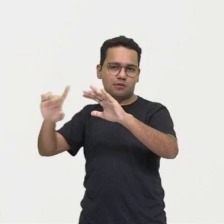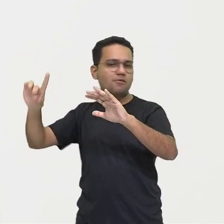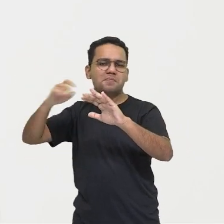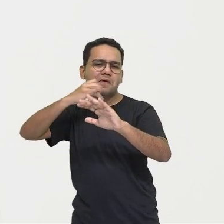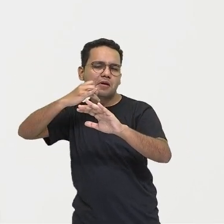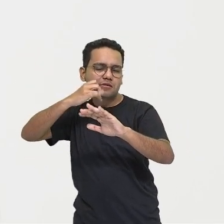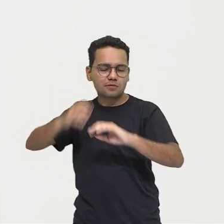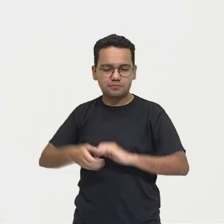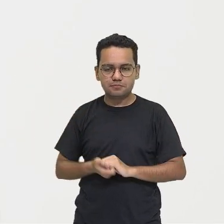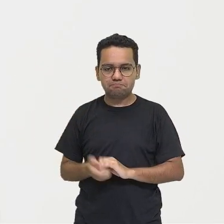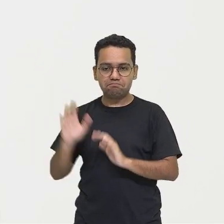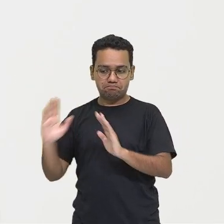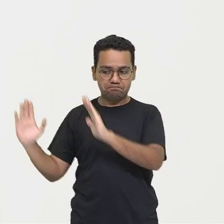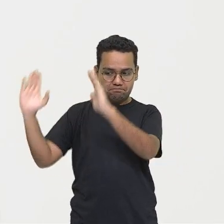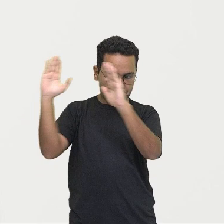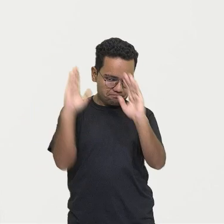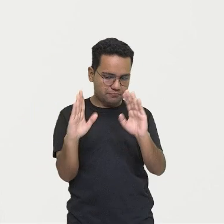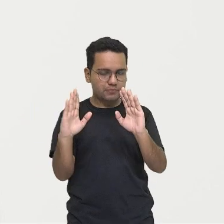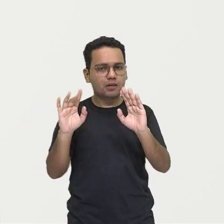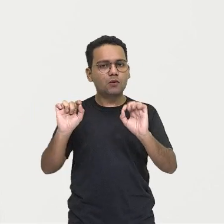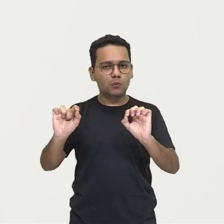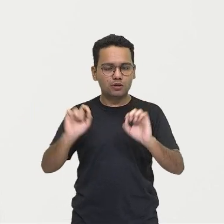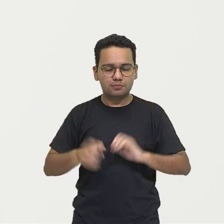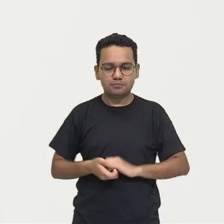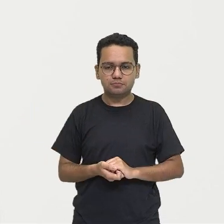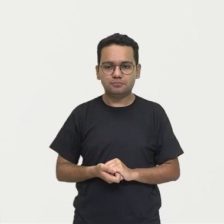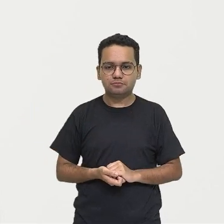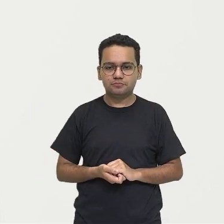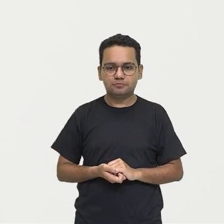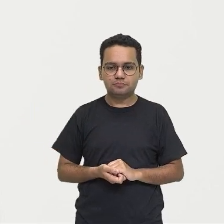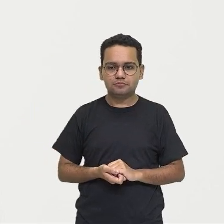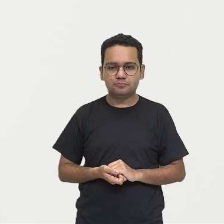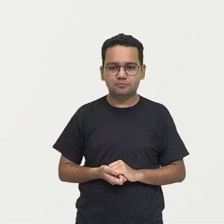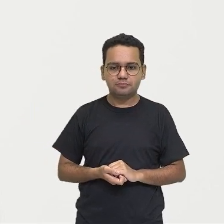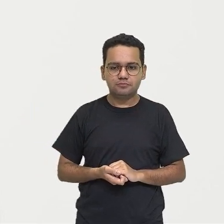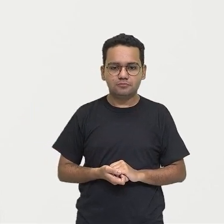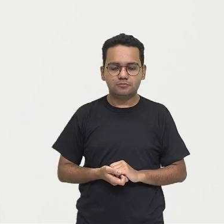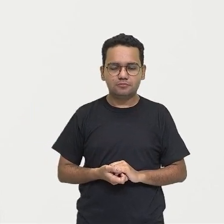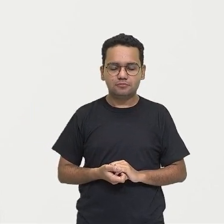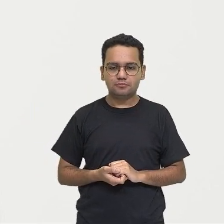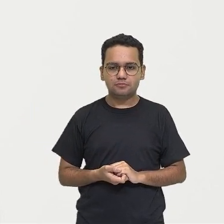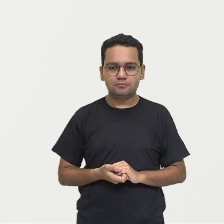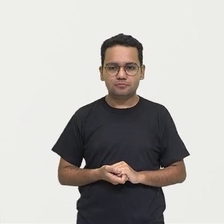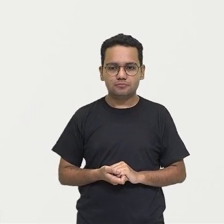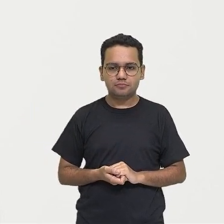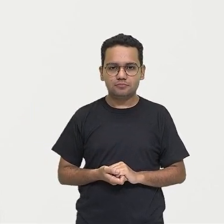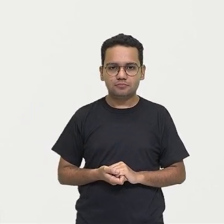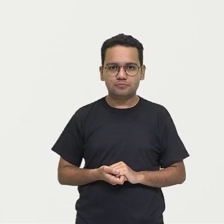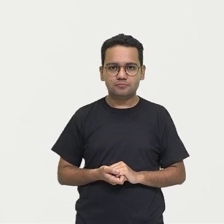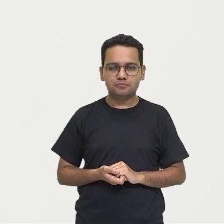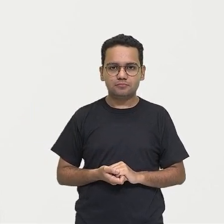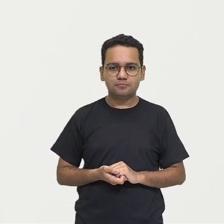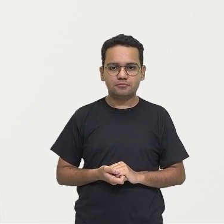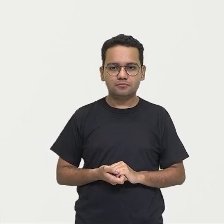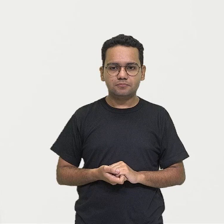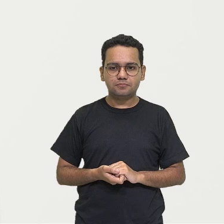você observa aí que tem a ver com a forma que tem